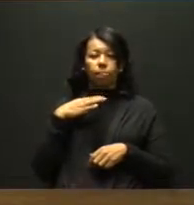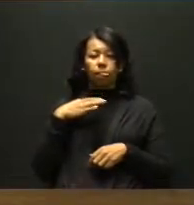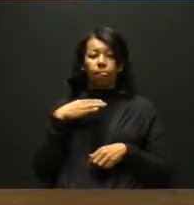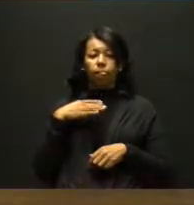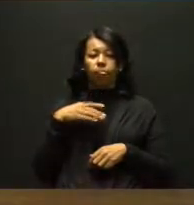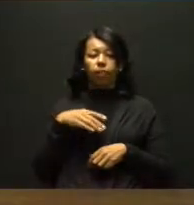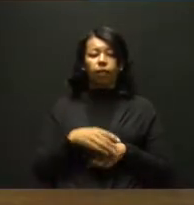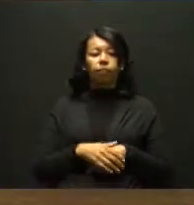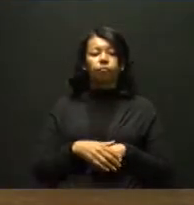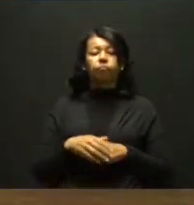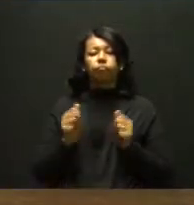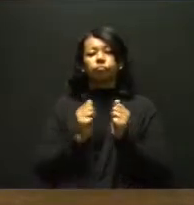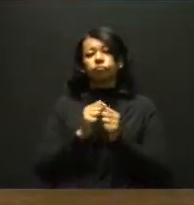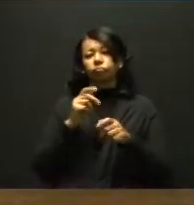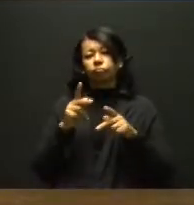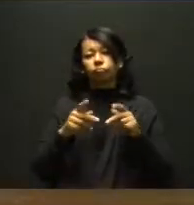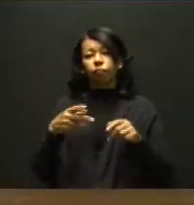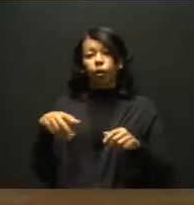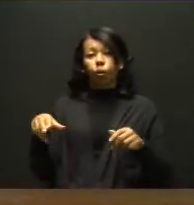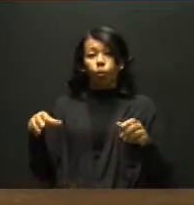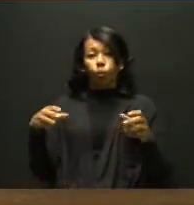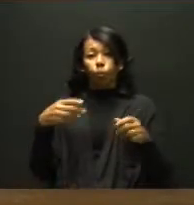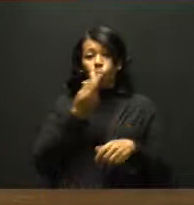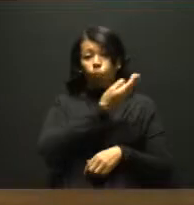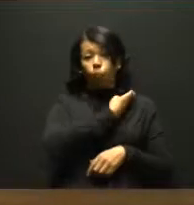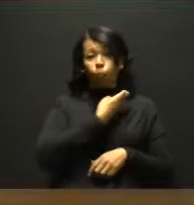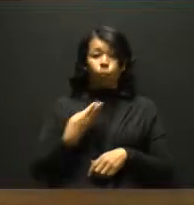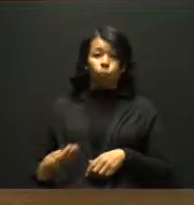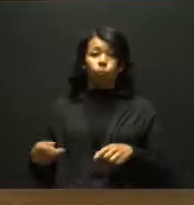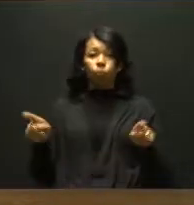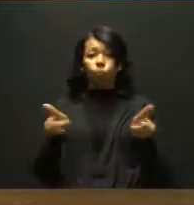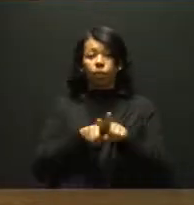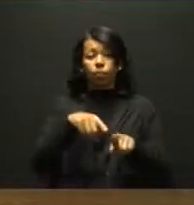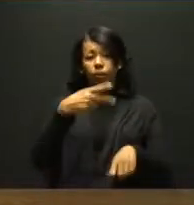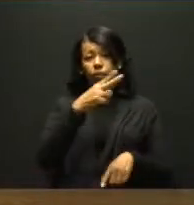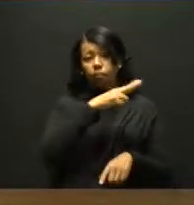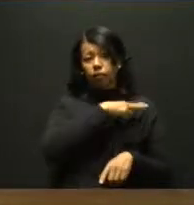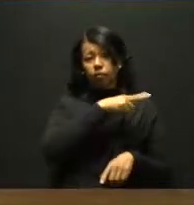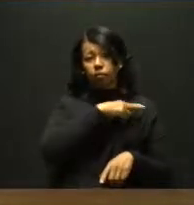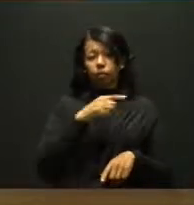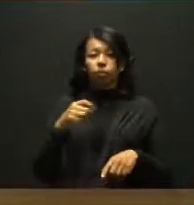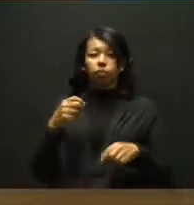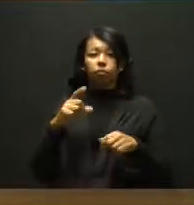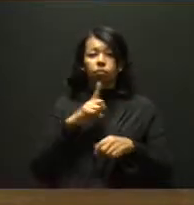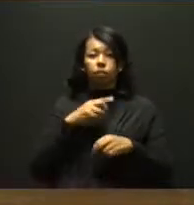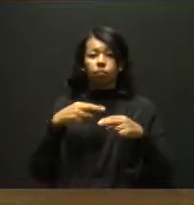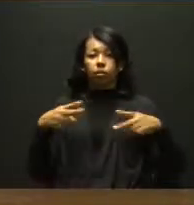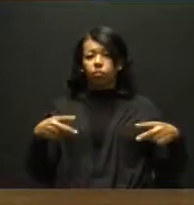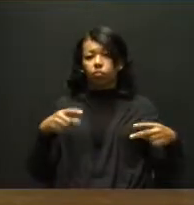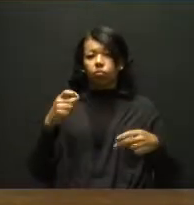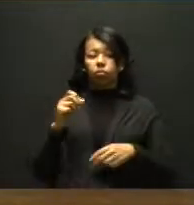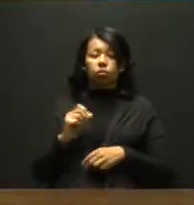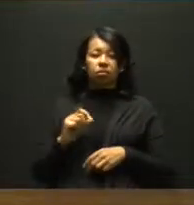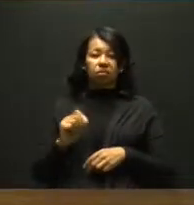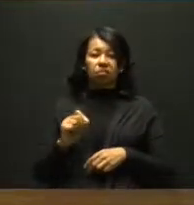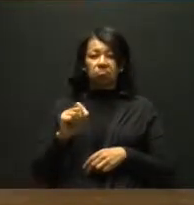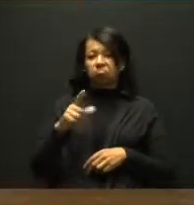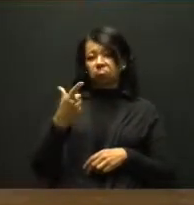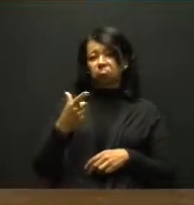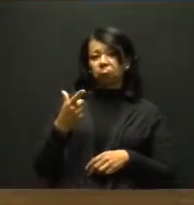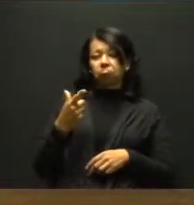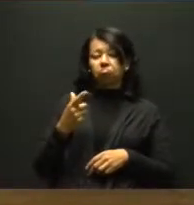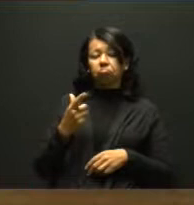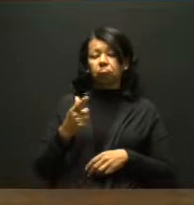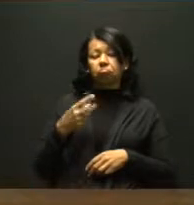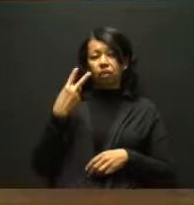público eo privado existe uma algo que eu não estou acostumado a ver no privado nós conseguimos